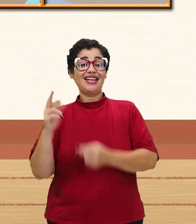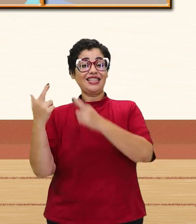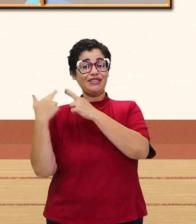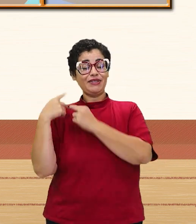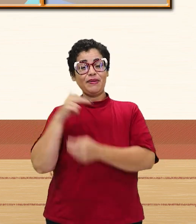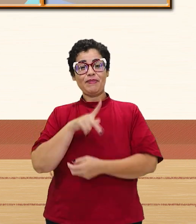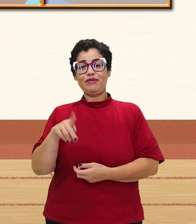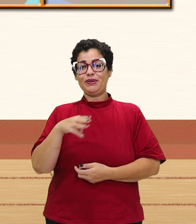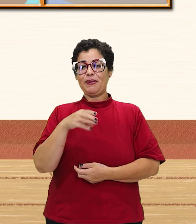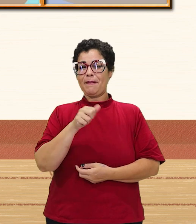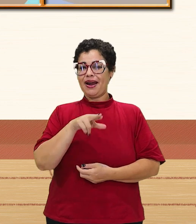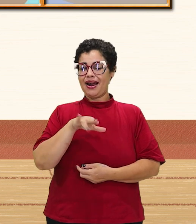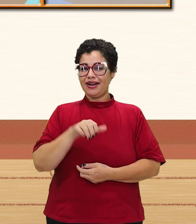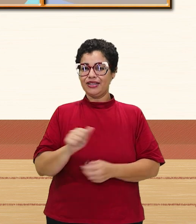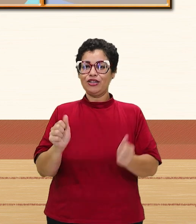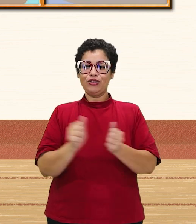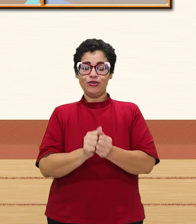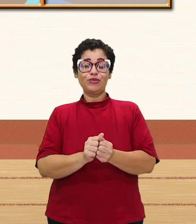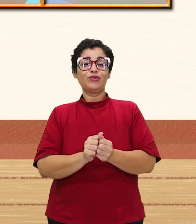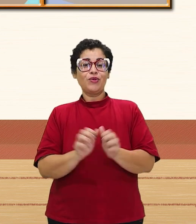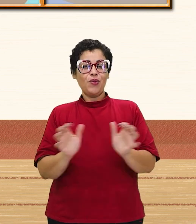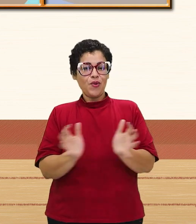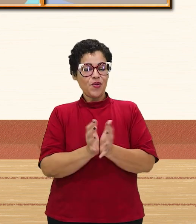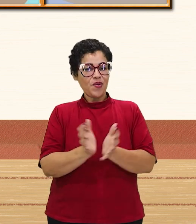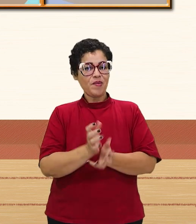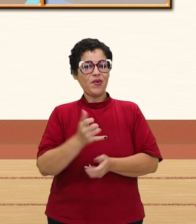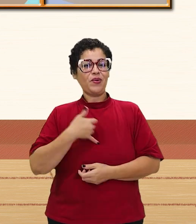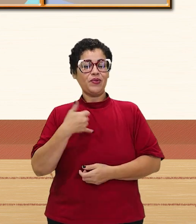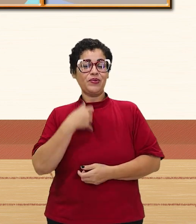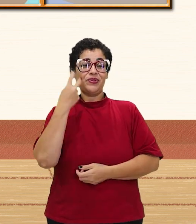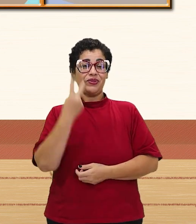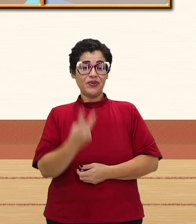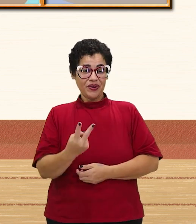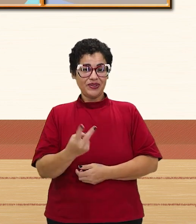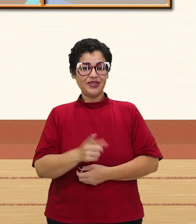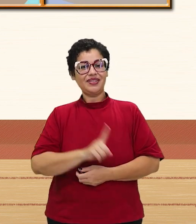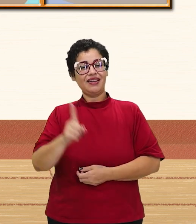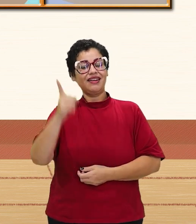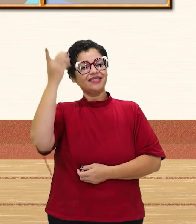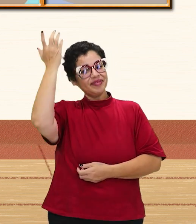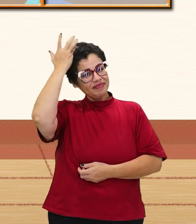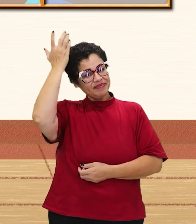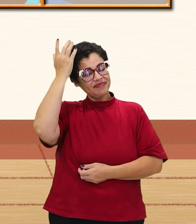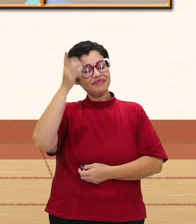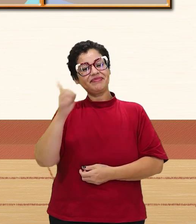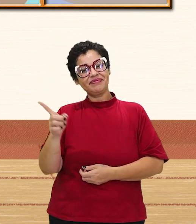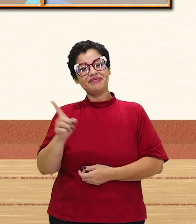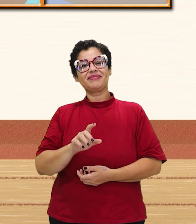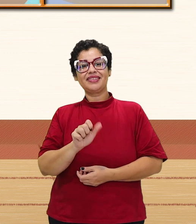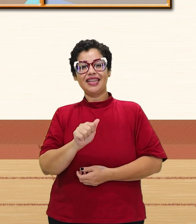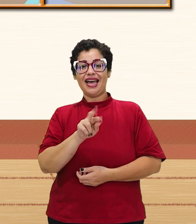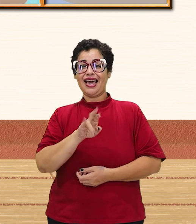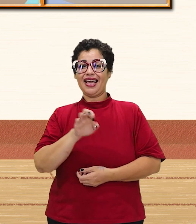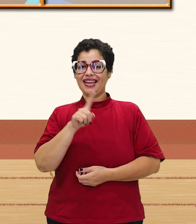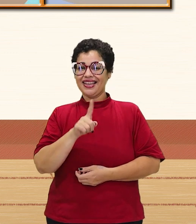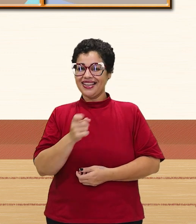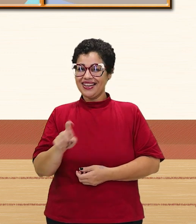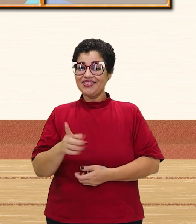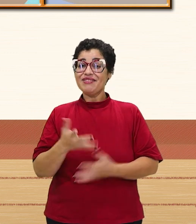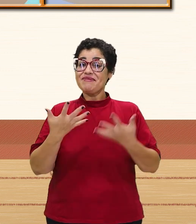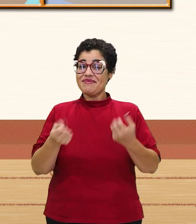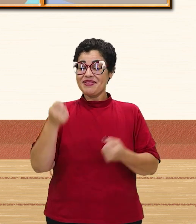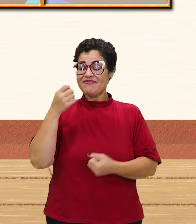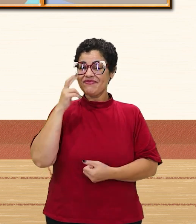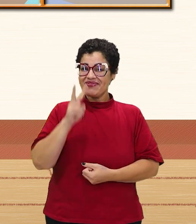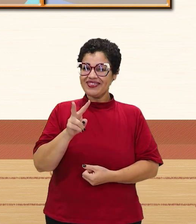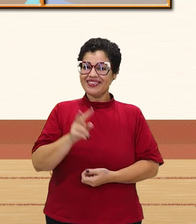pela professora Márcia, junto com o seu agrupamento de 2 anos, lá do CEMEI, Vila Areião.